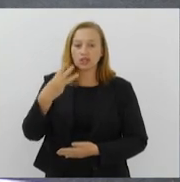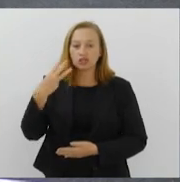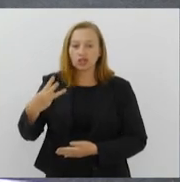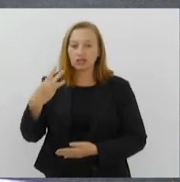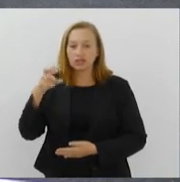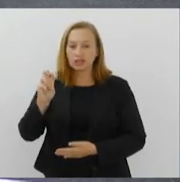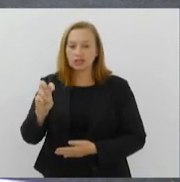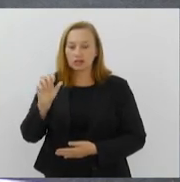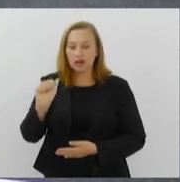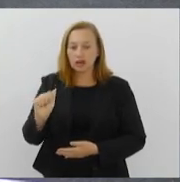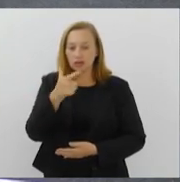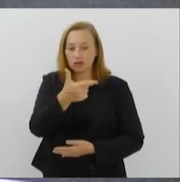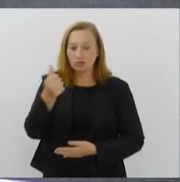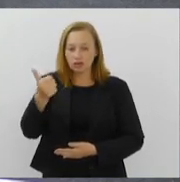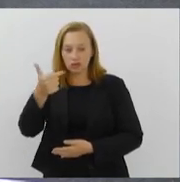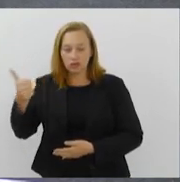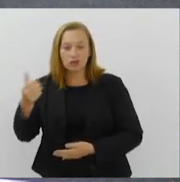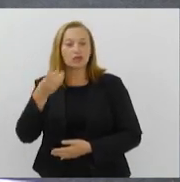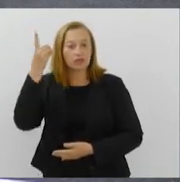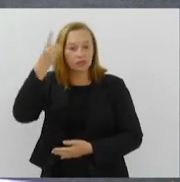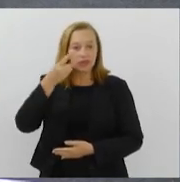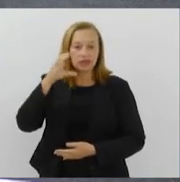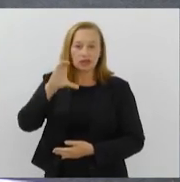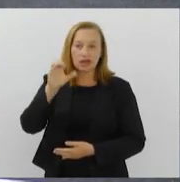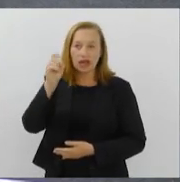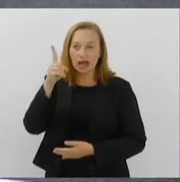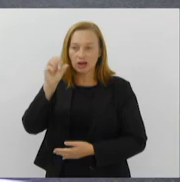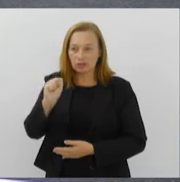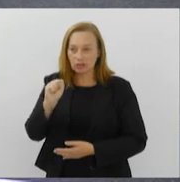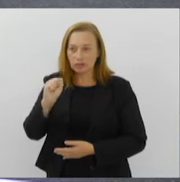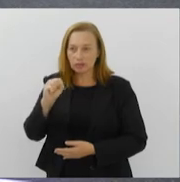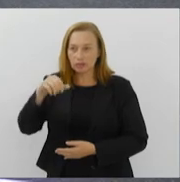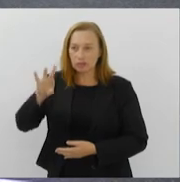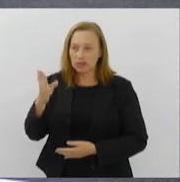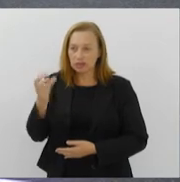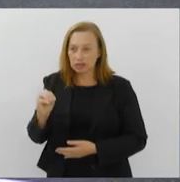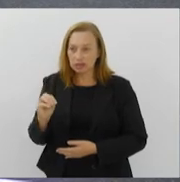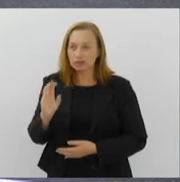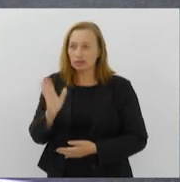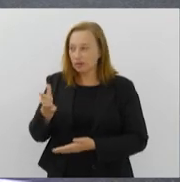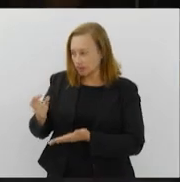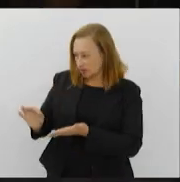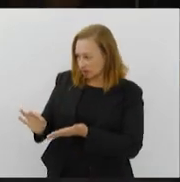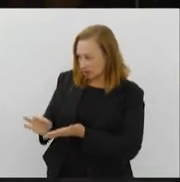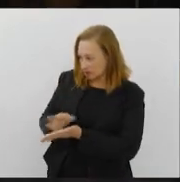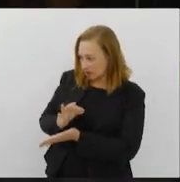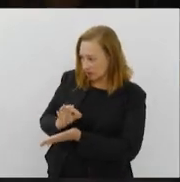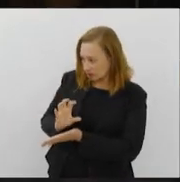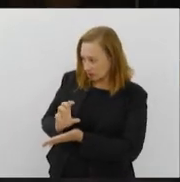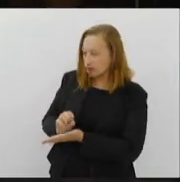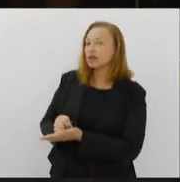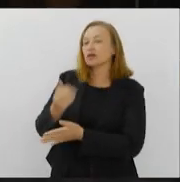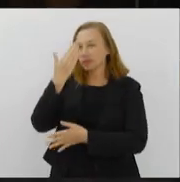2021, de autoria do deputado Carlos Macedo. Coautoria. O Marquinhos já anotou. Ah, obrigado.